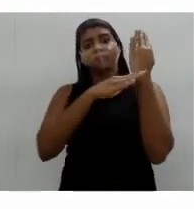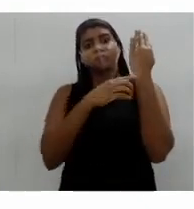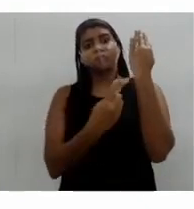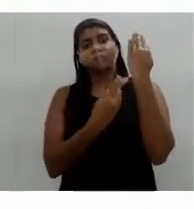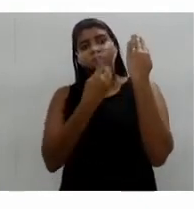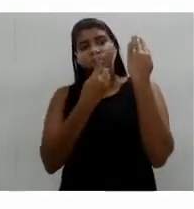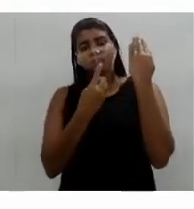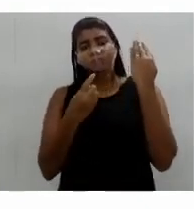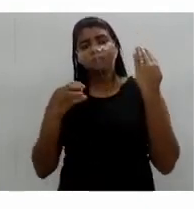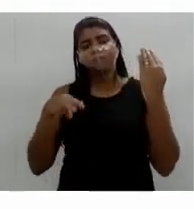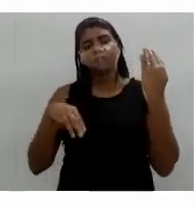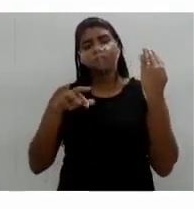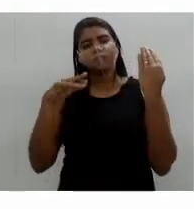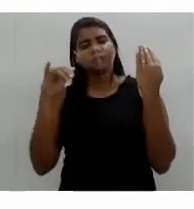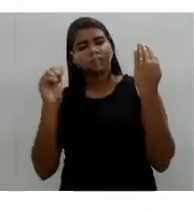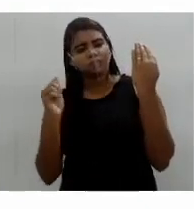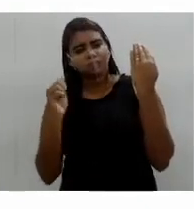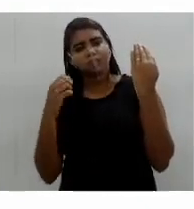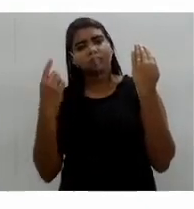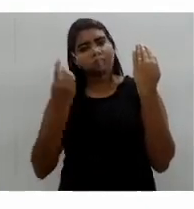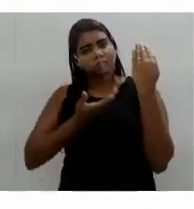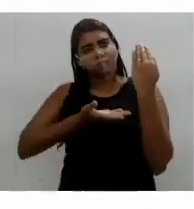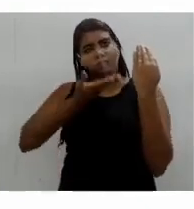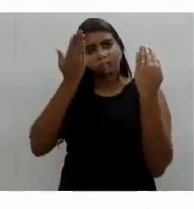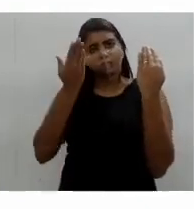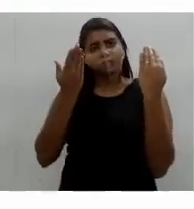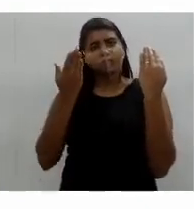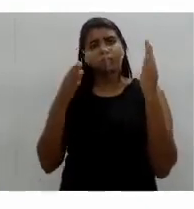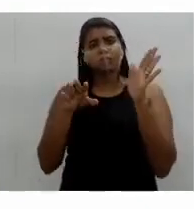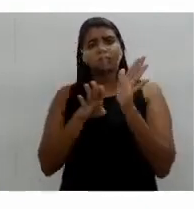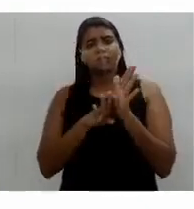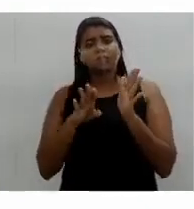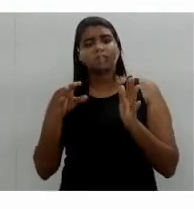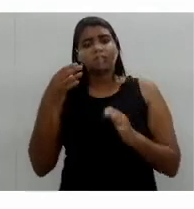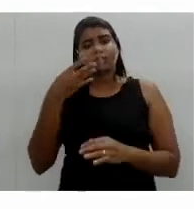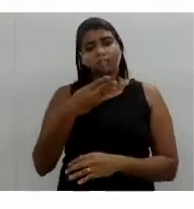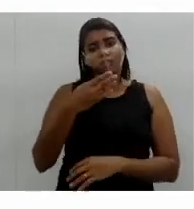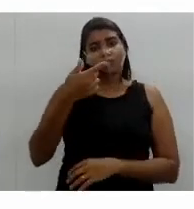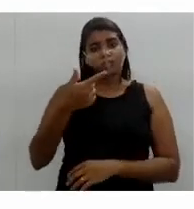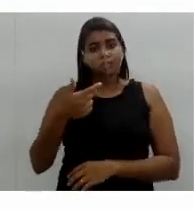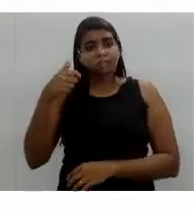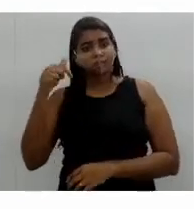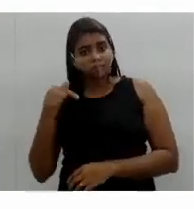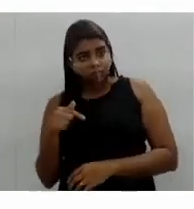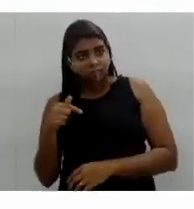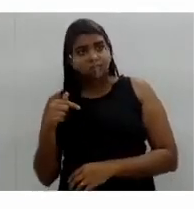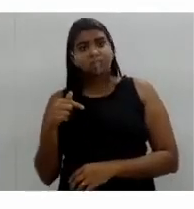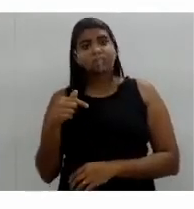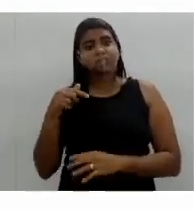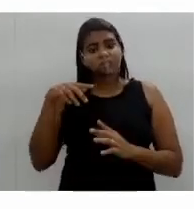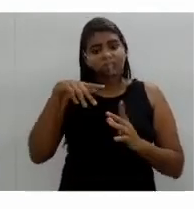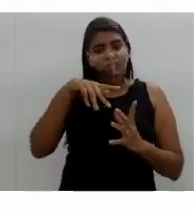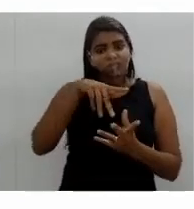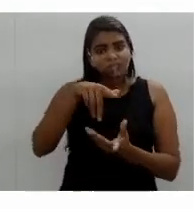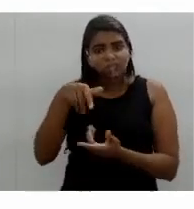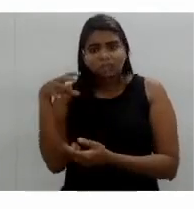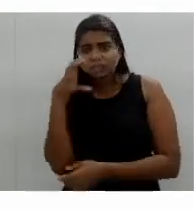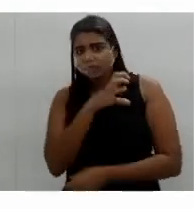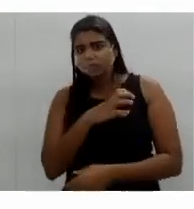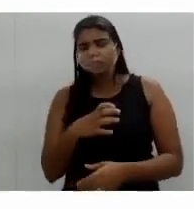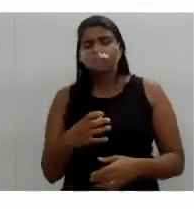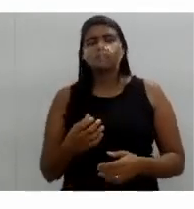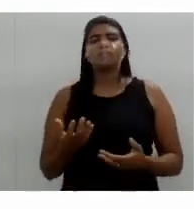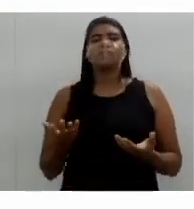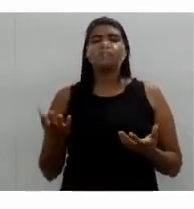a máxima ela pode ser muito maior, pode chegar até 427 graus Celsius, ou seja, é um planeta muito